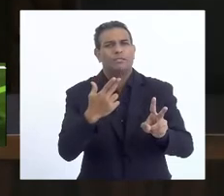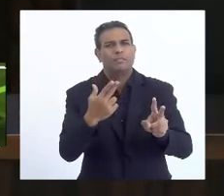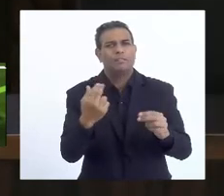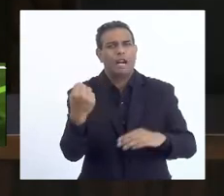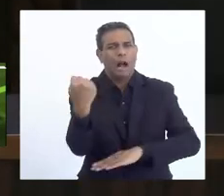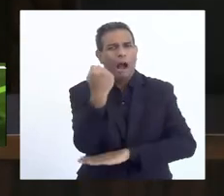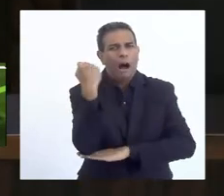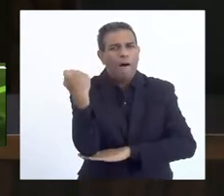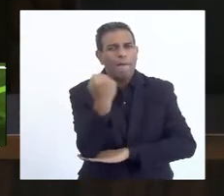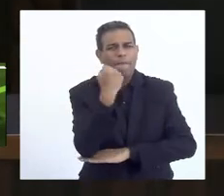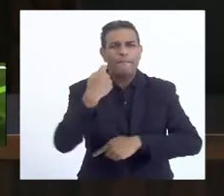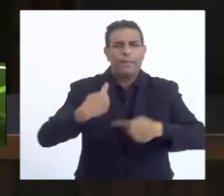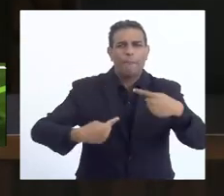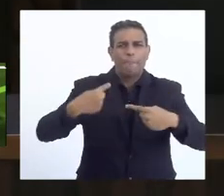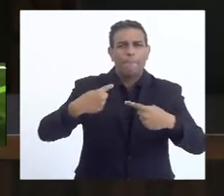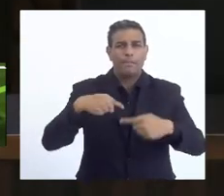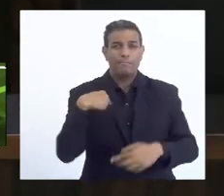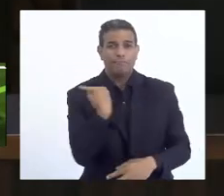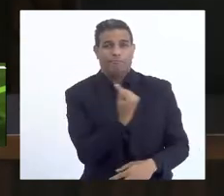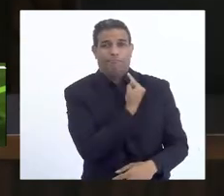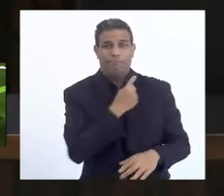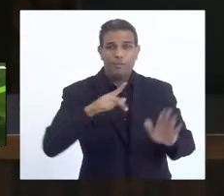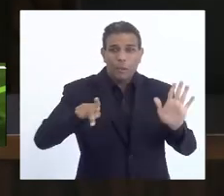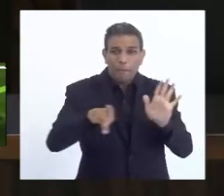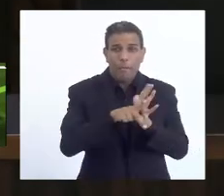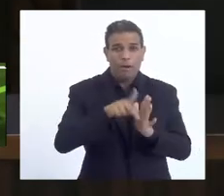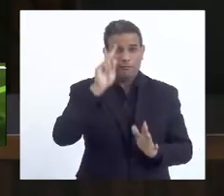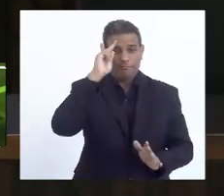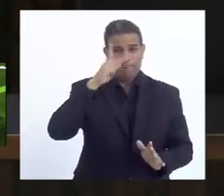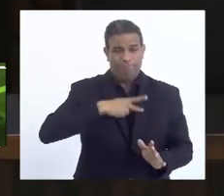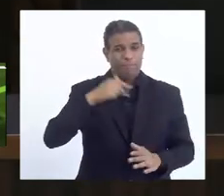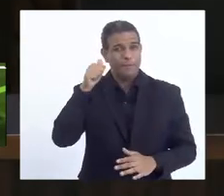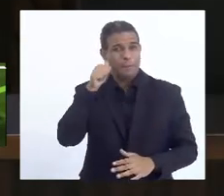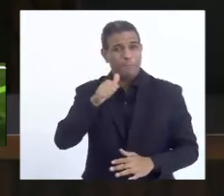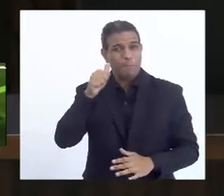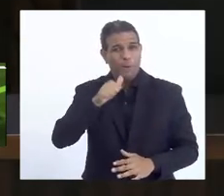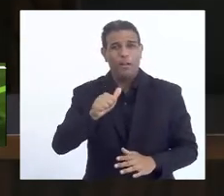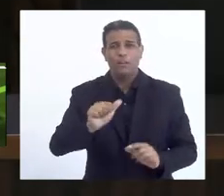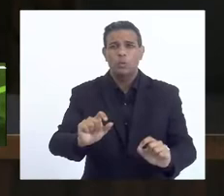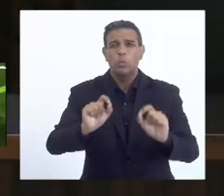né? E nós, mulheres, que participamos desse processo,